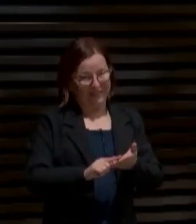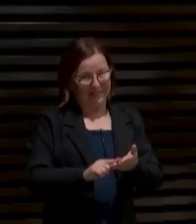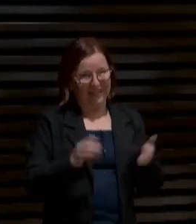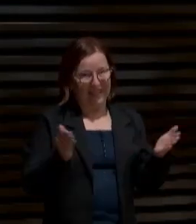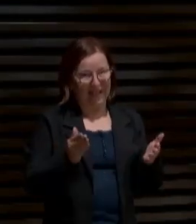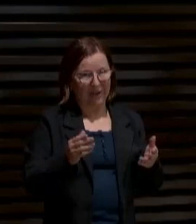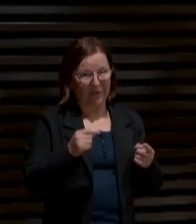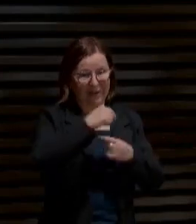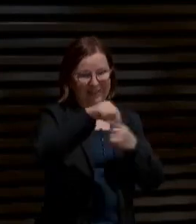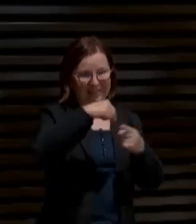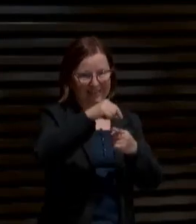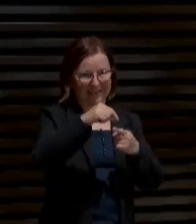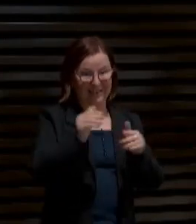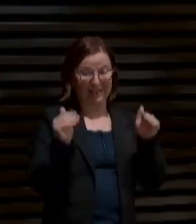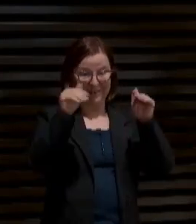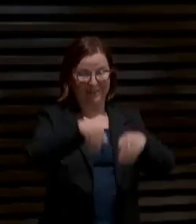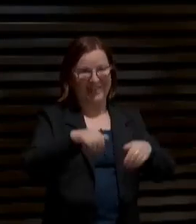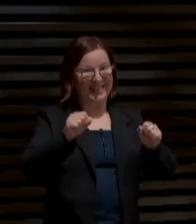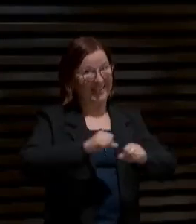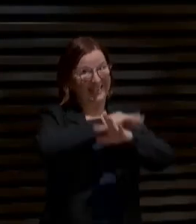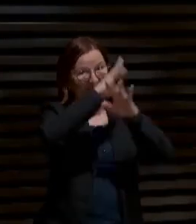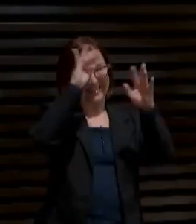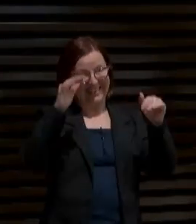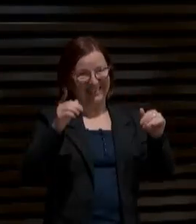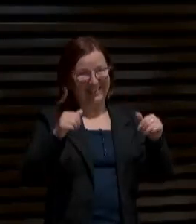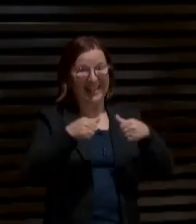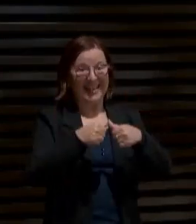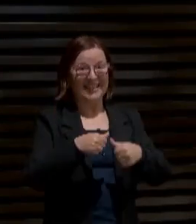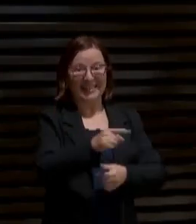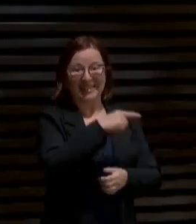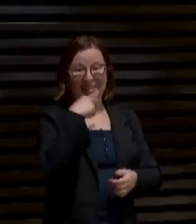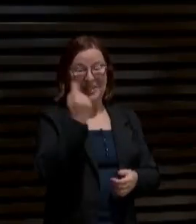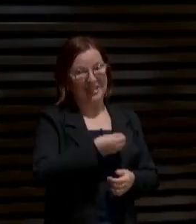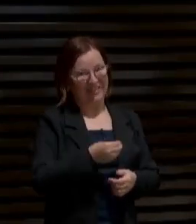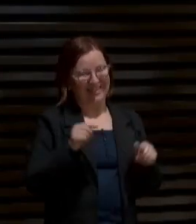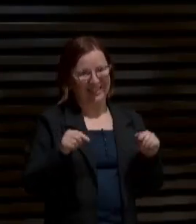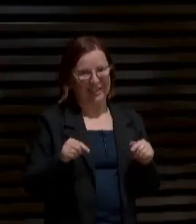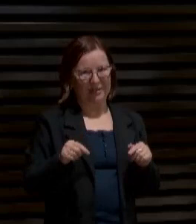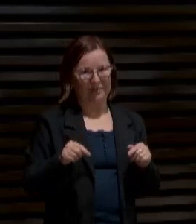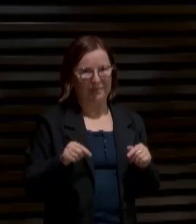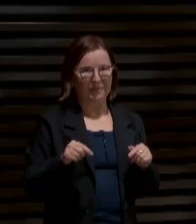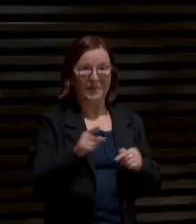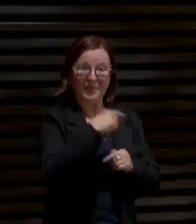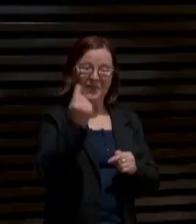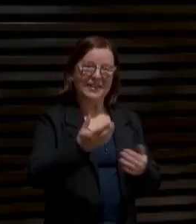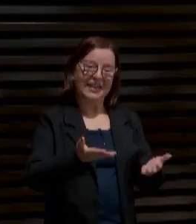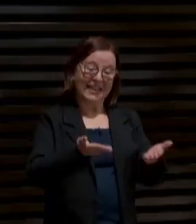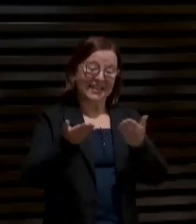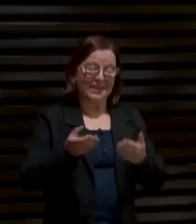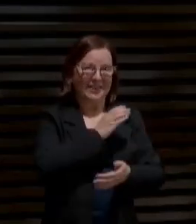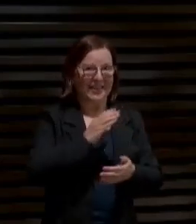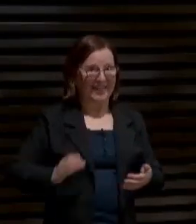por fim serão glorificados essa é a nossa caminhada nós Recebemos a Cristo como senhor